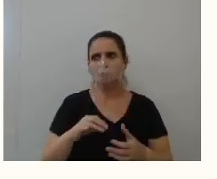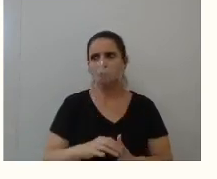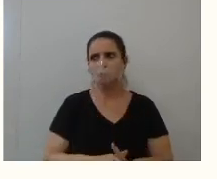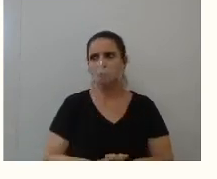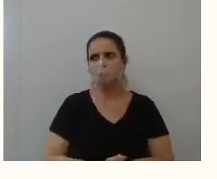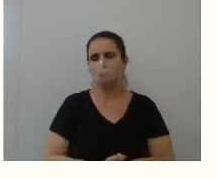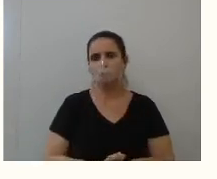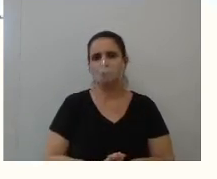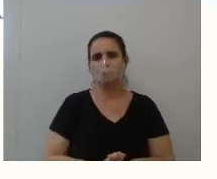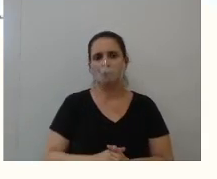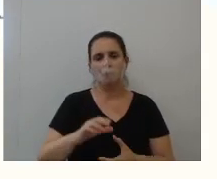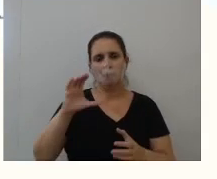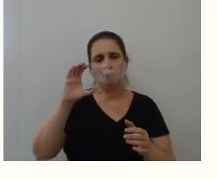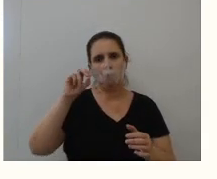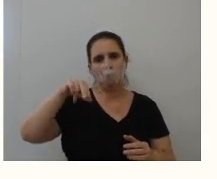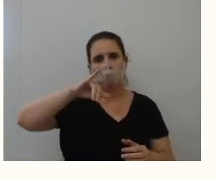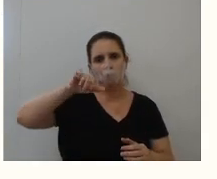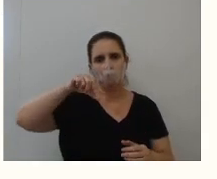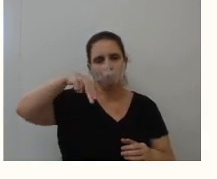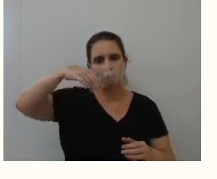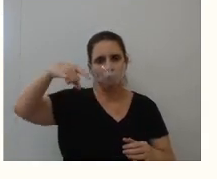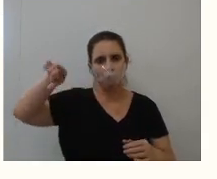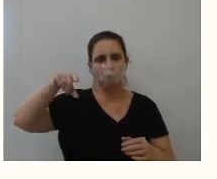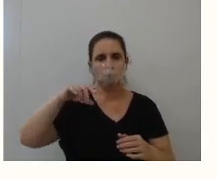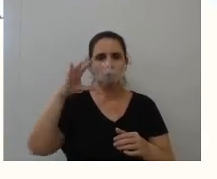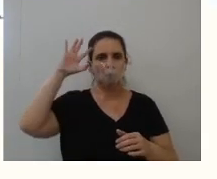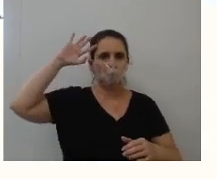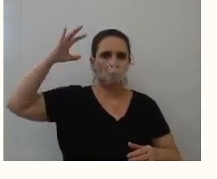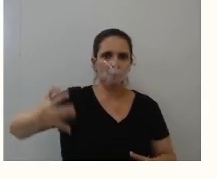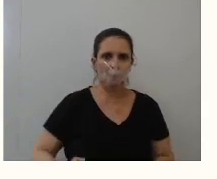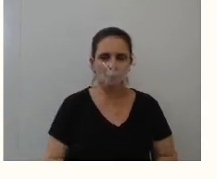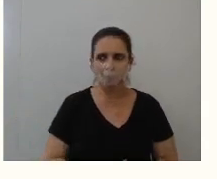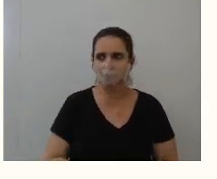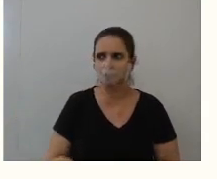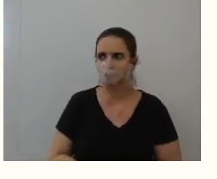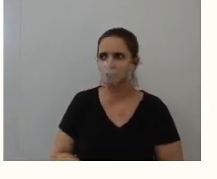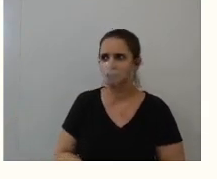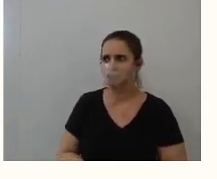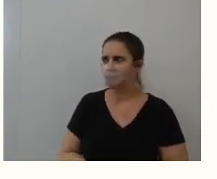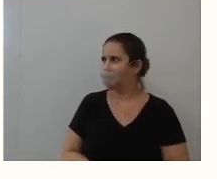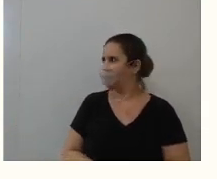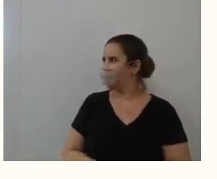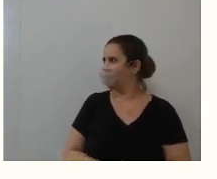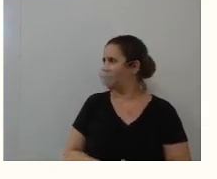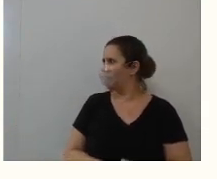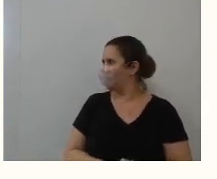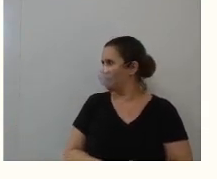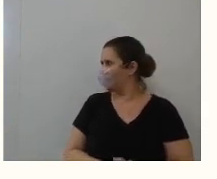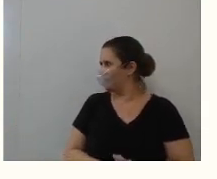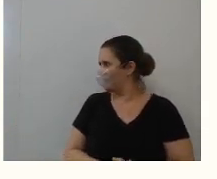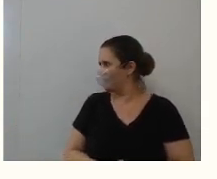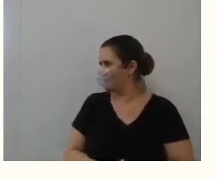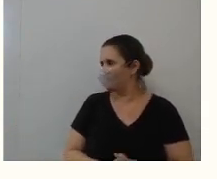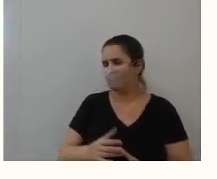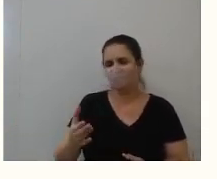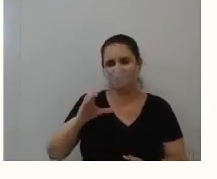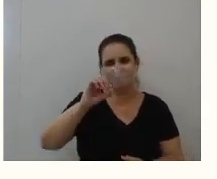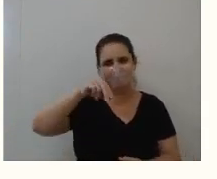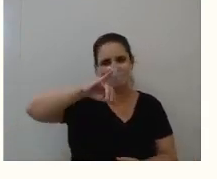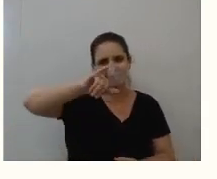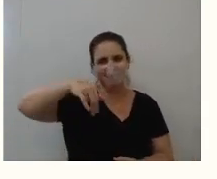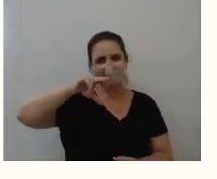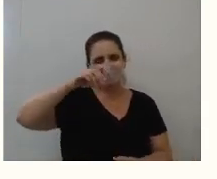ok? Conjunção temporal. Deixa eu só aqui, pronto. Deixa eu só mostrar agora aqui para vocês as